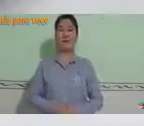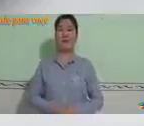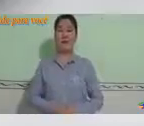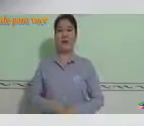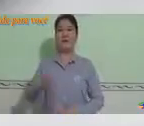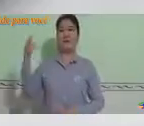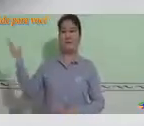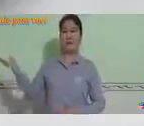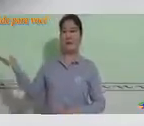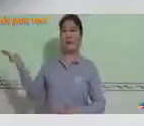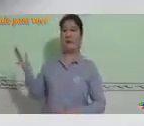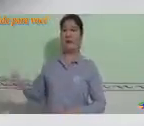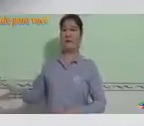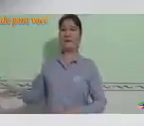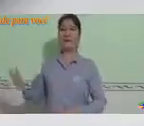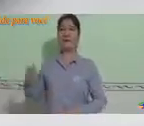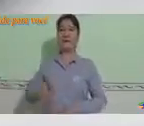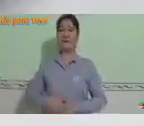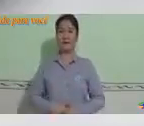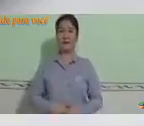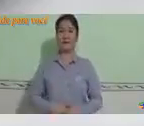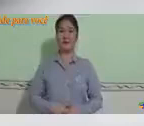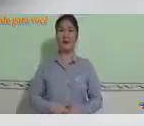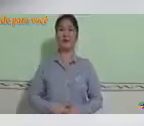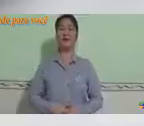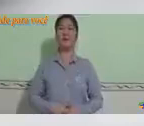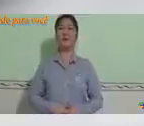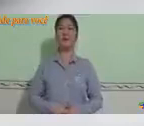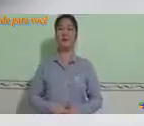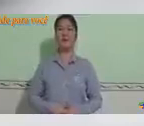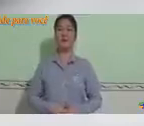atividade física que exige esforço no joelho.